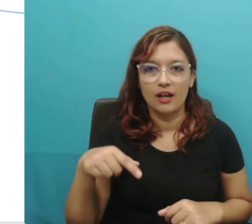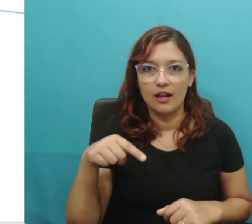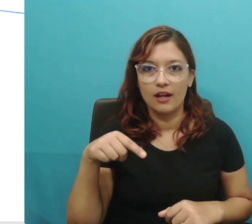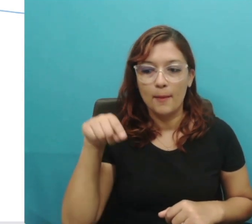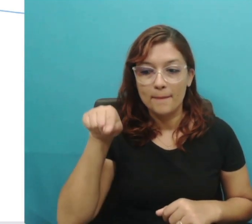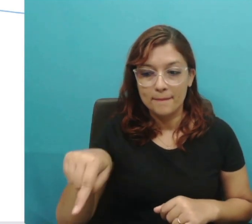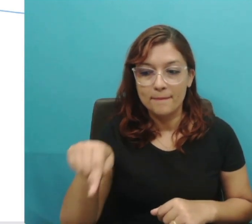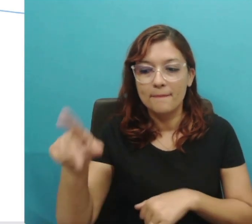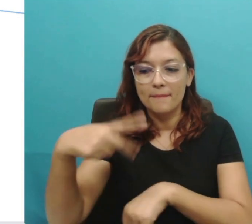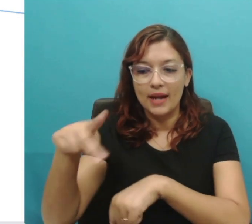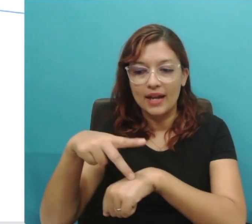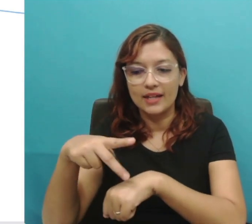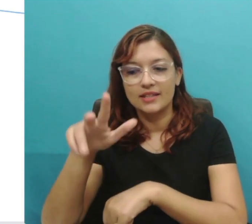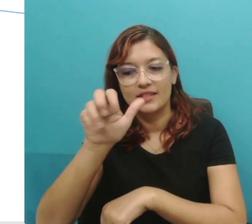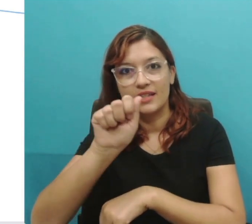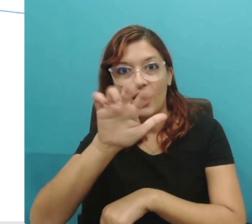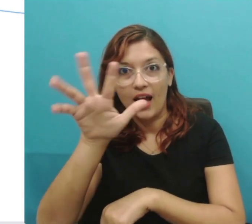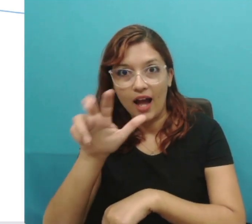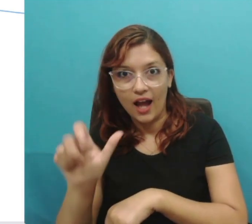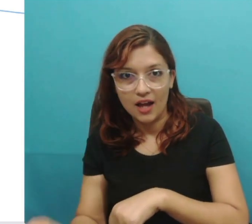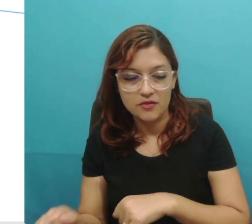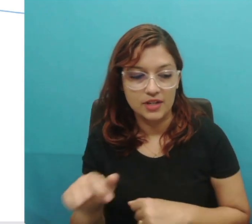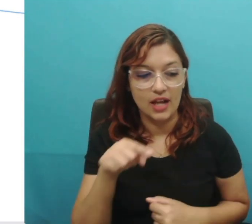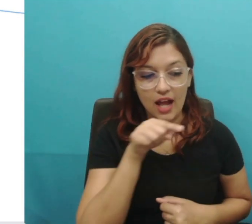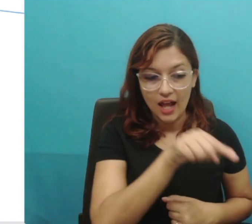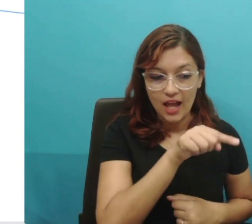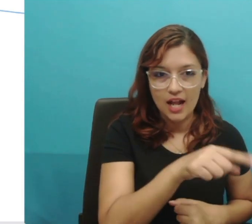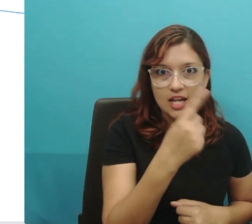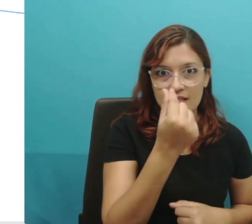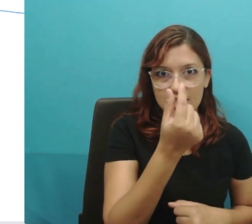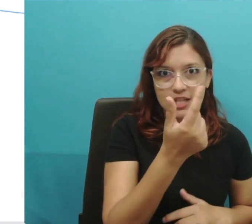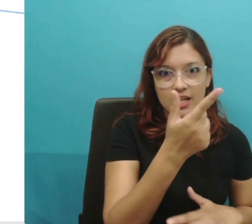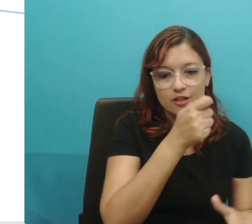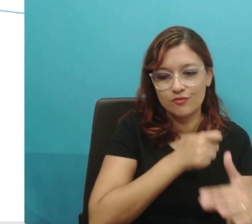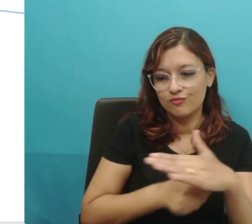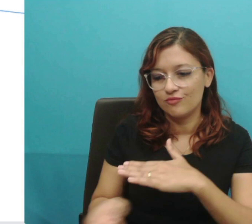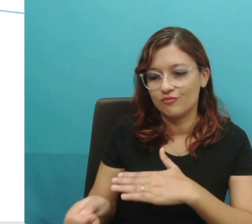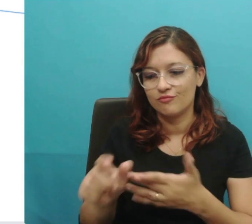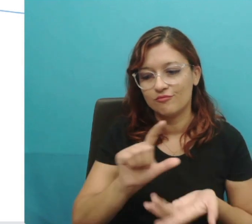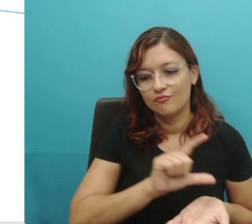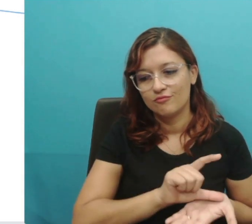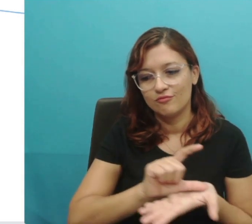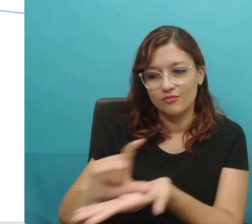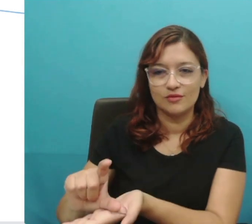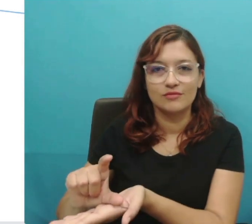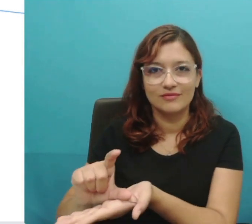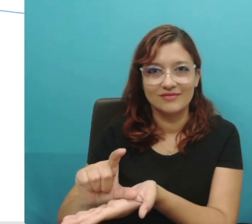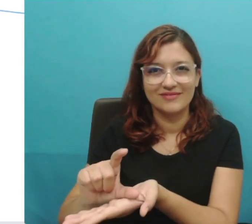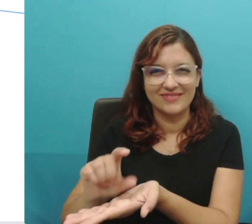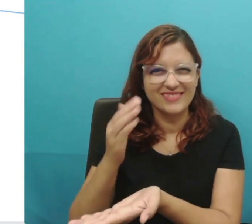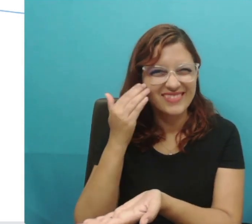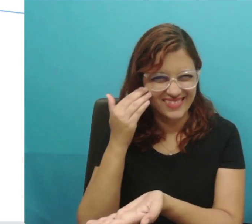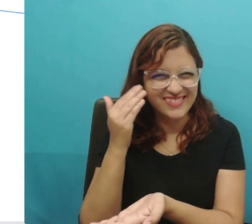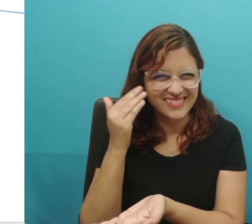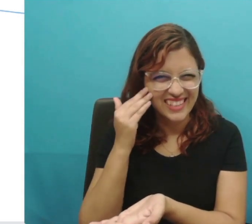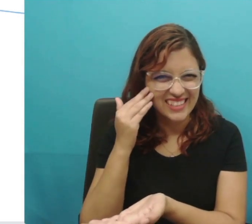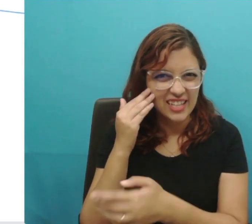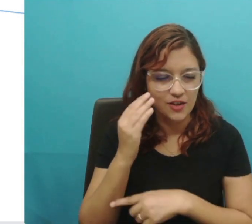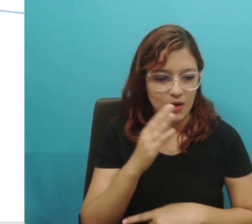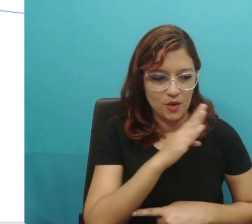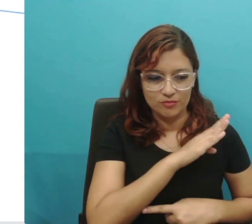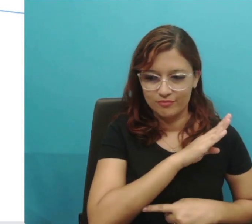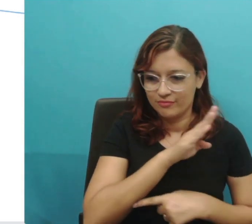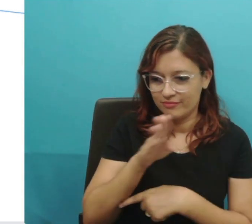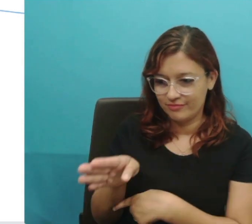China e aqui o país África. Aí o dinheiro dele investindo